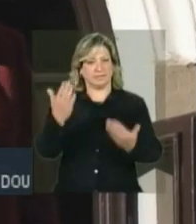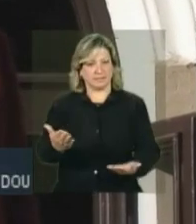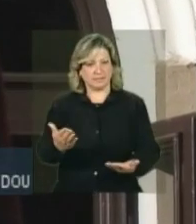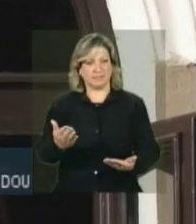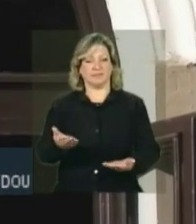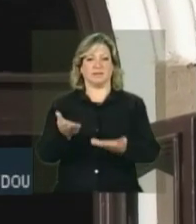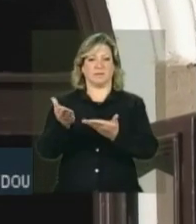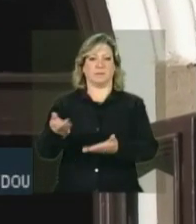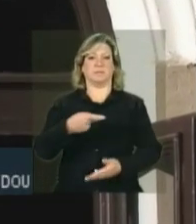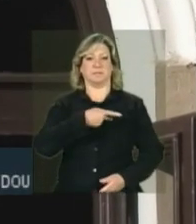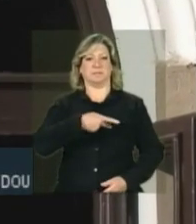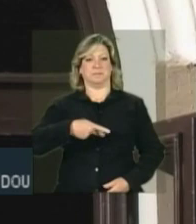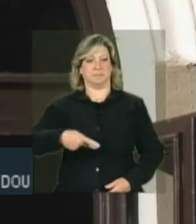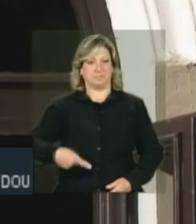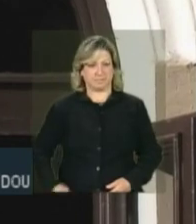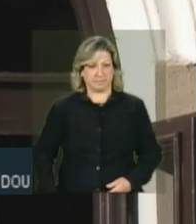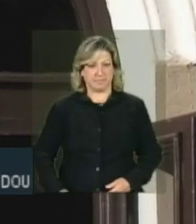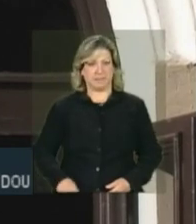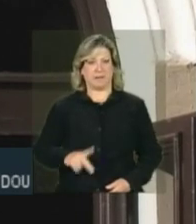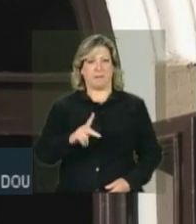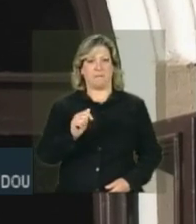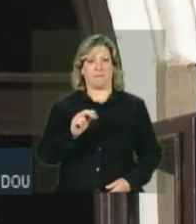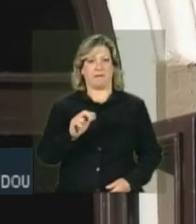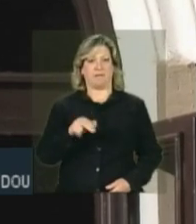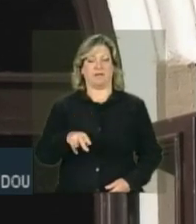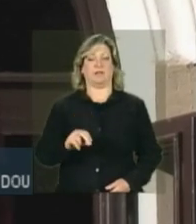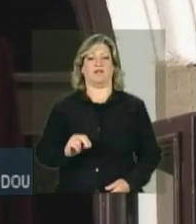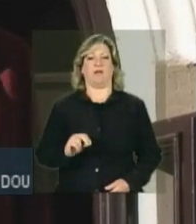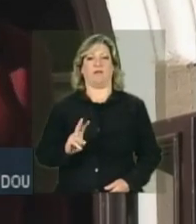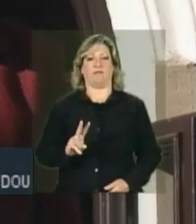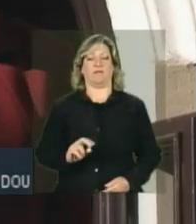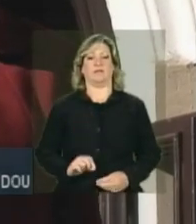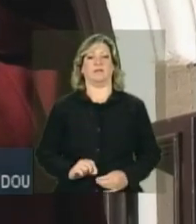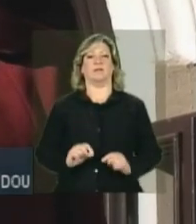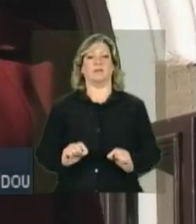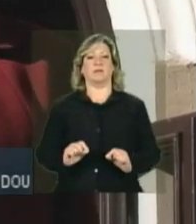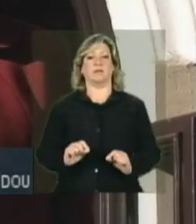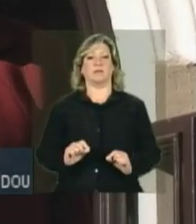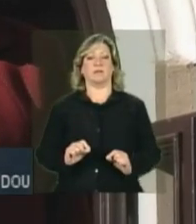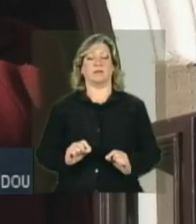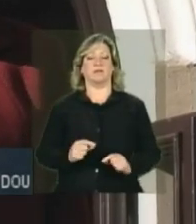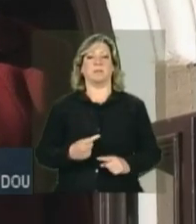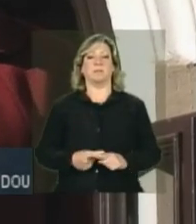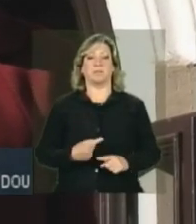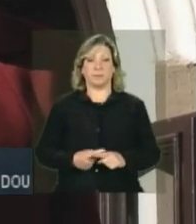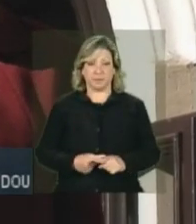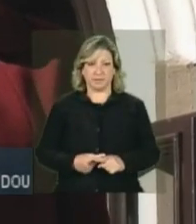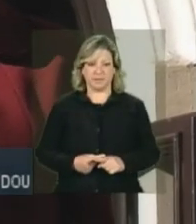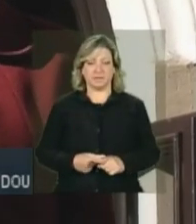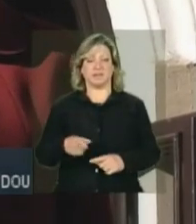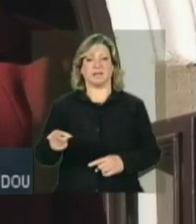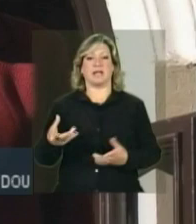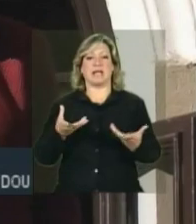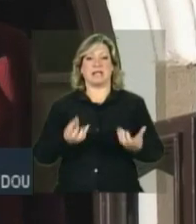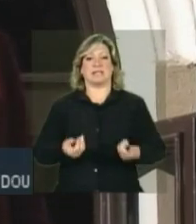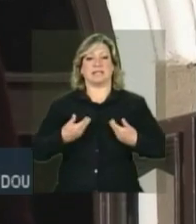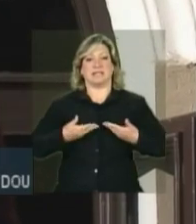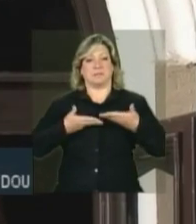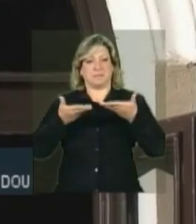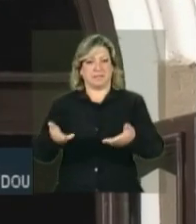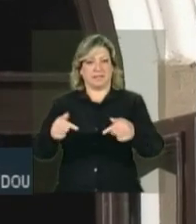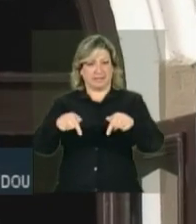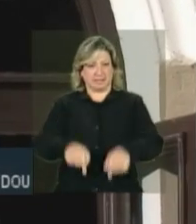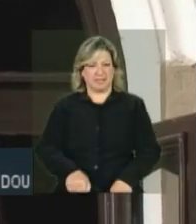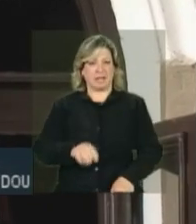agradecer ao presidente Parvanov pelo fato de ter me recebido aqui